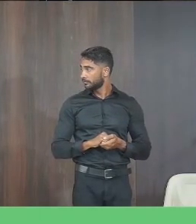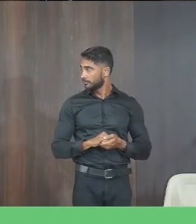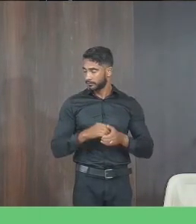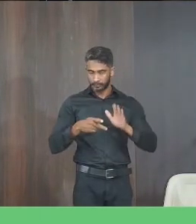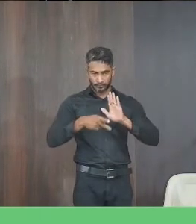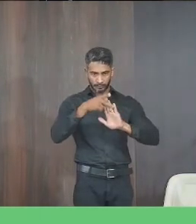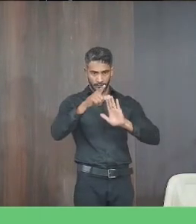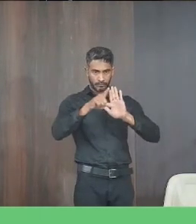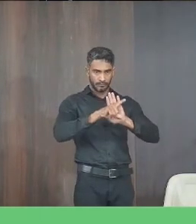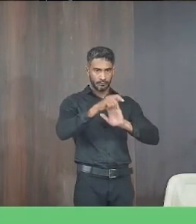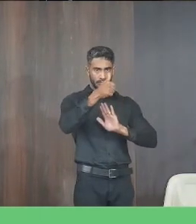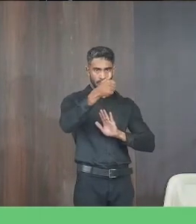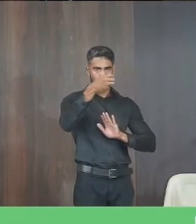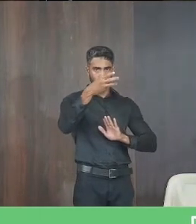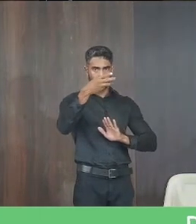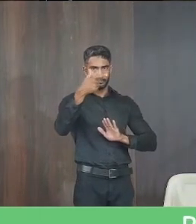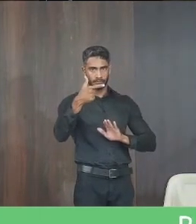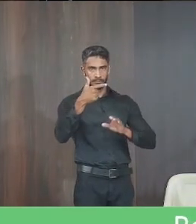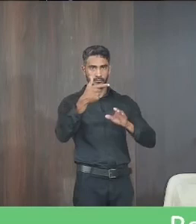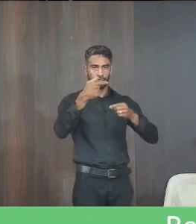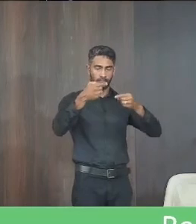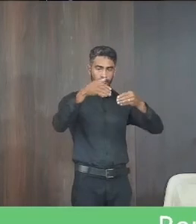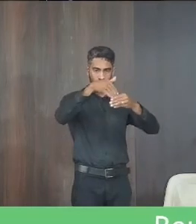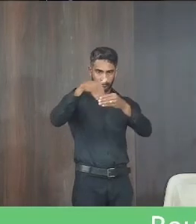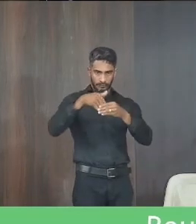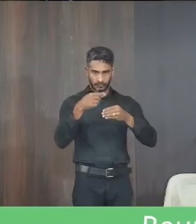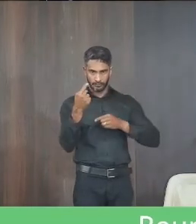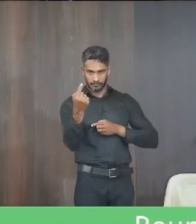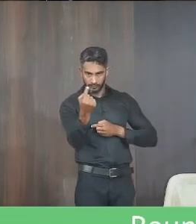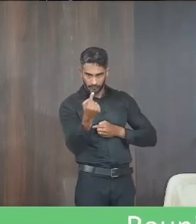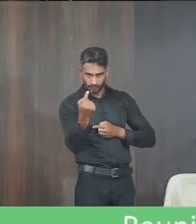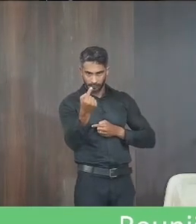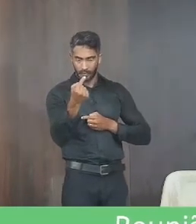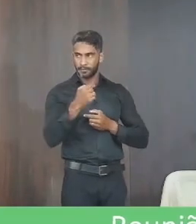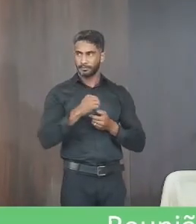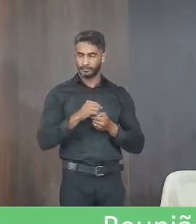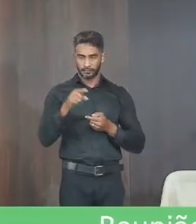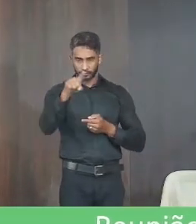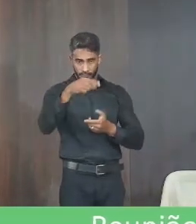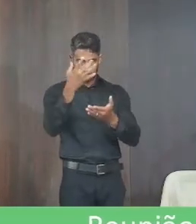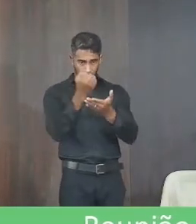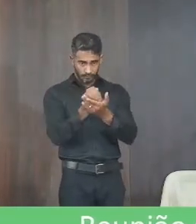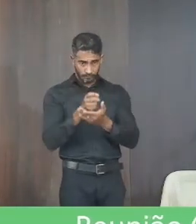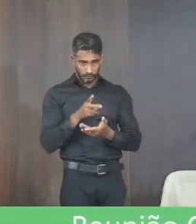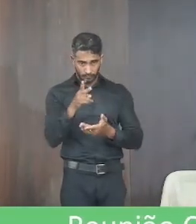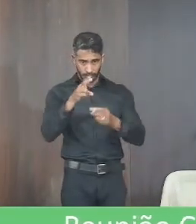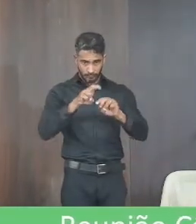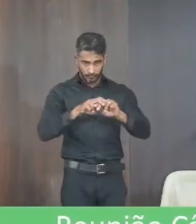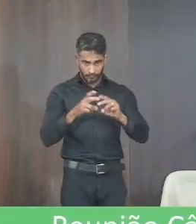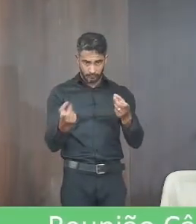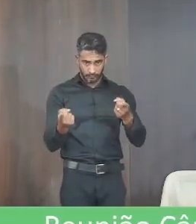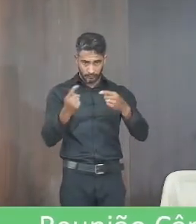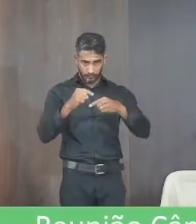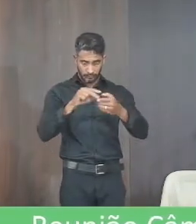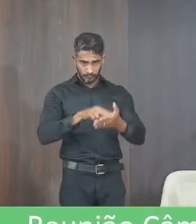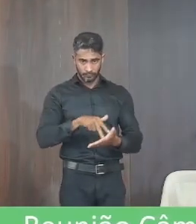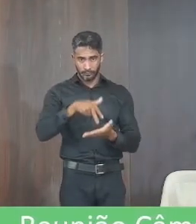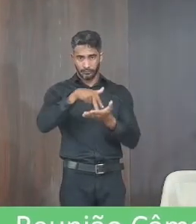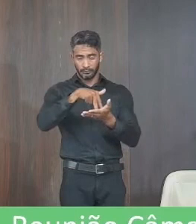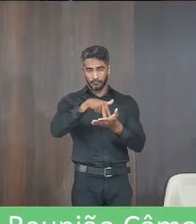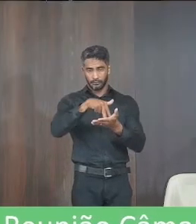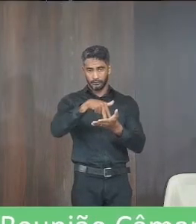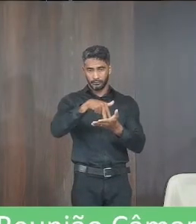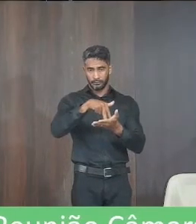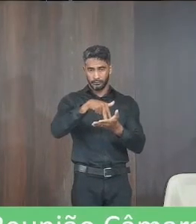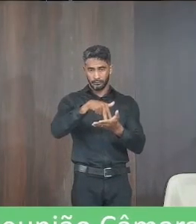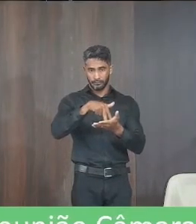o projeto de lei 132-2022 está em votação em turno único quem for a favor permaneça sentado os contrários que se levantem